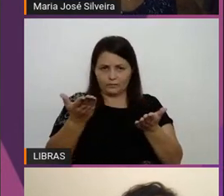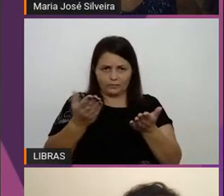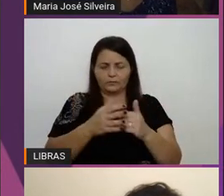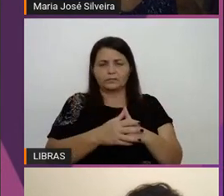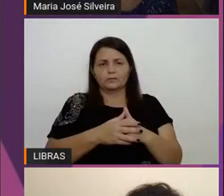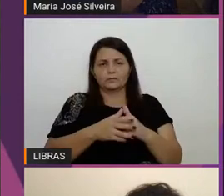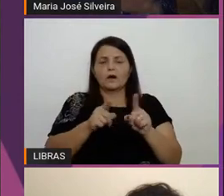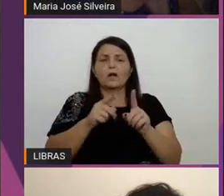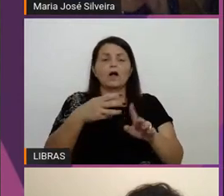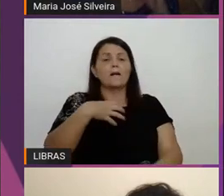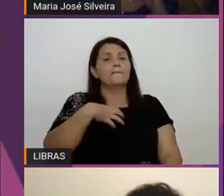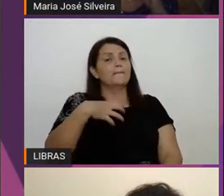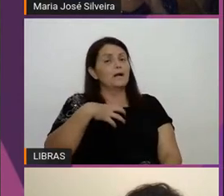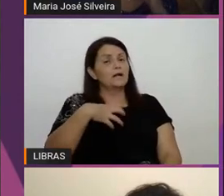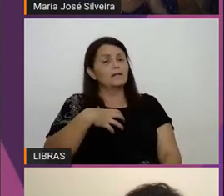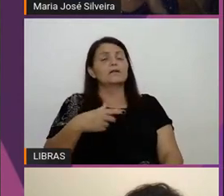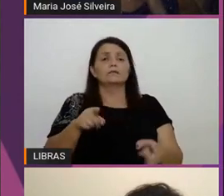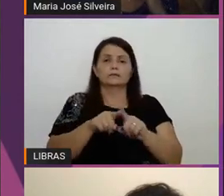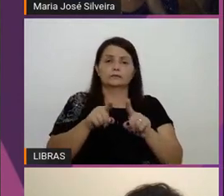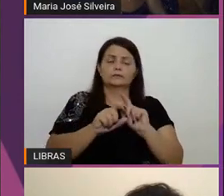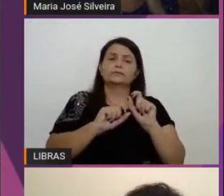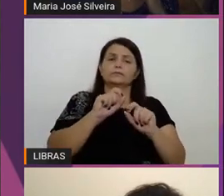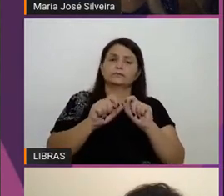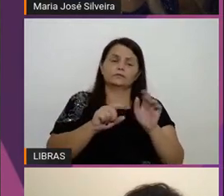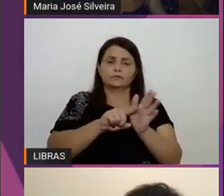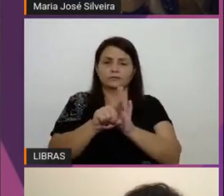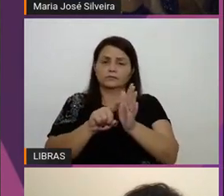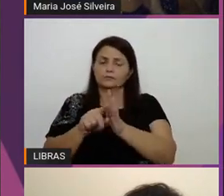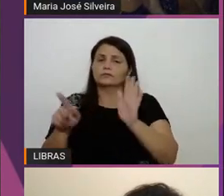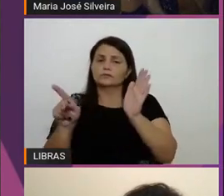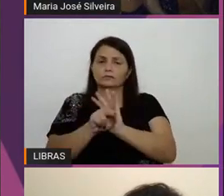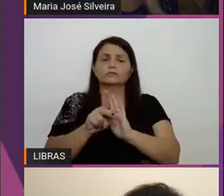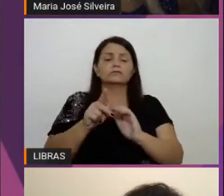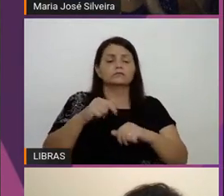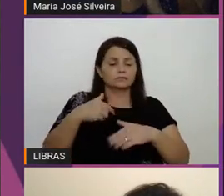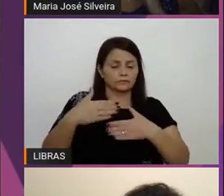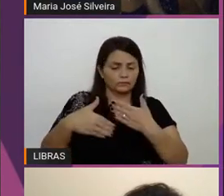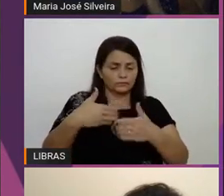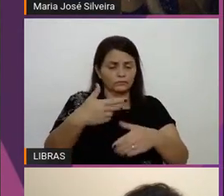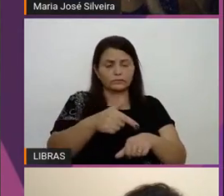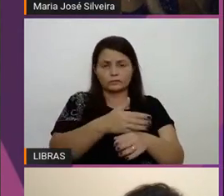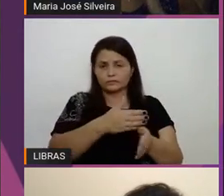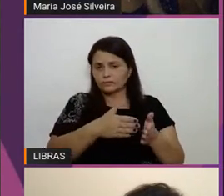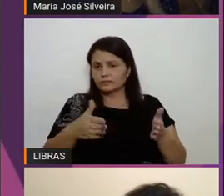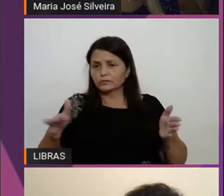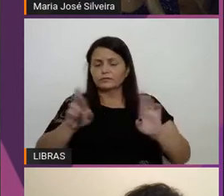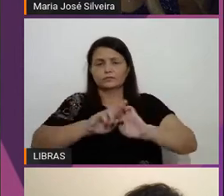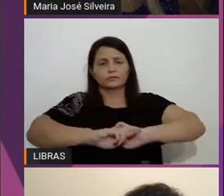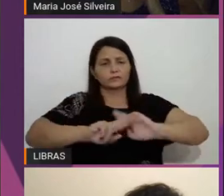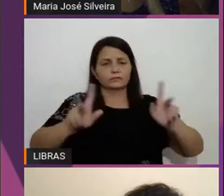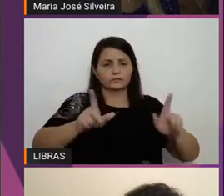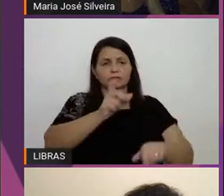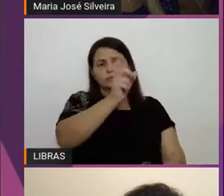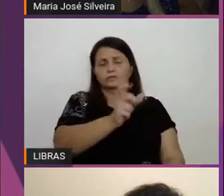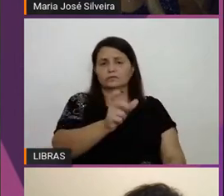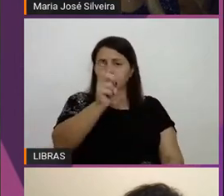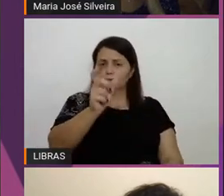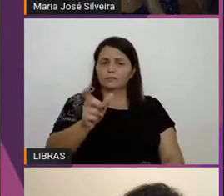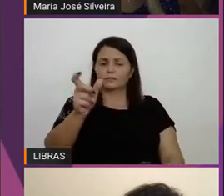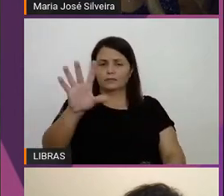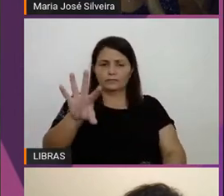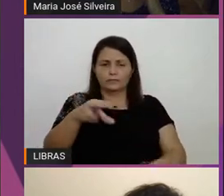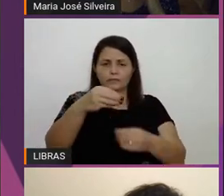e a maneira como ela tenciona questões próprias do nosso tem né cada uma de vocês têm se Ona